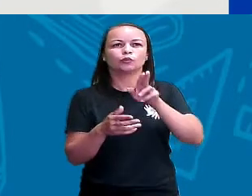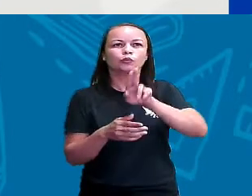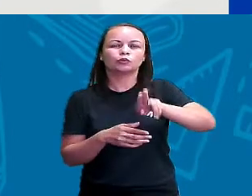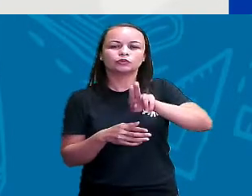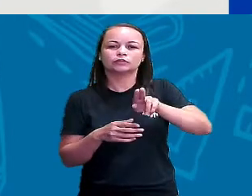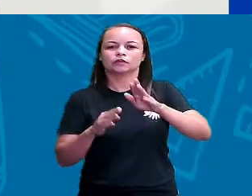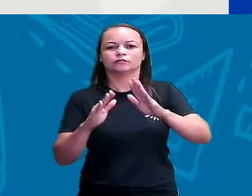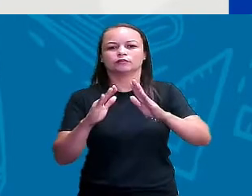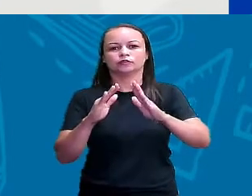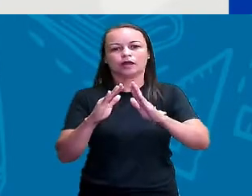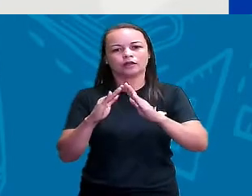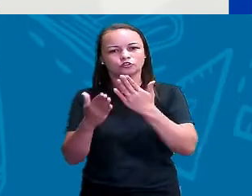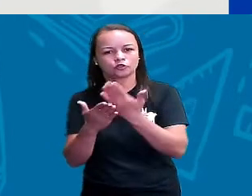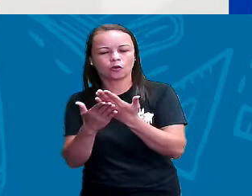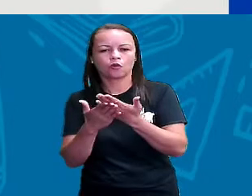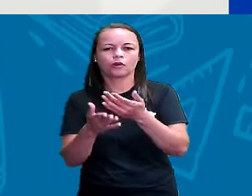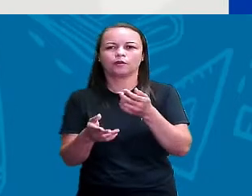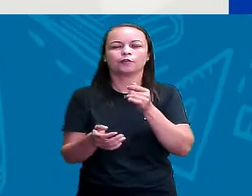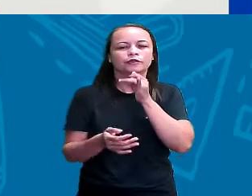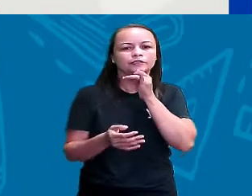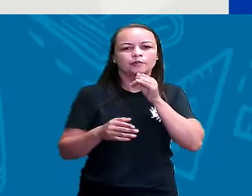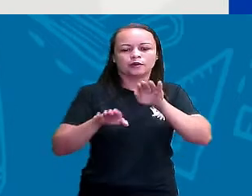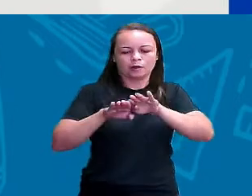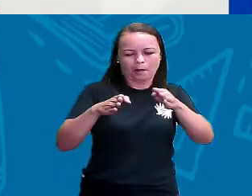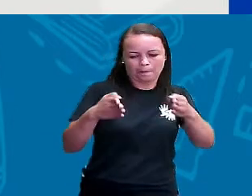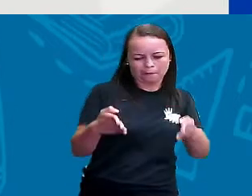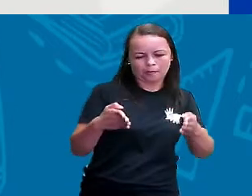para produzir uma mesa, uma cadeira.